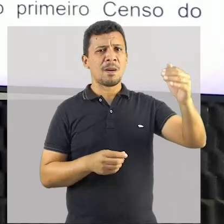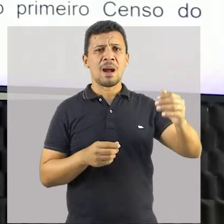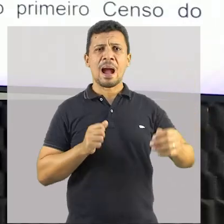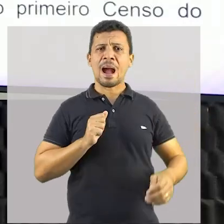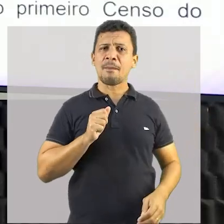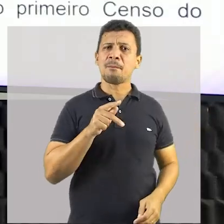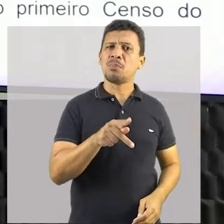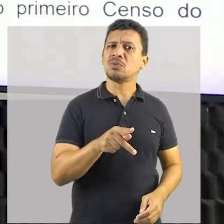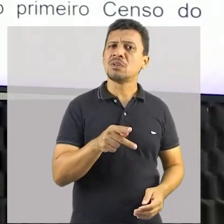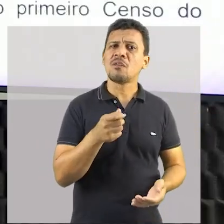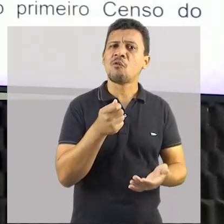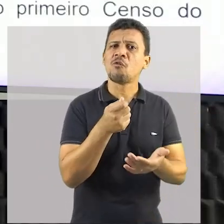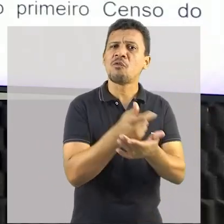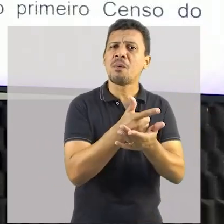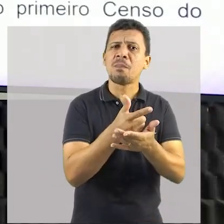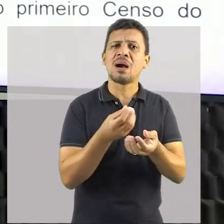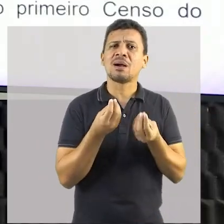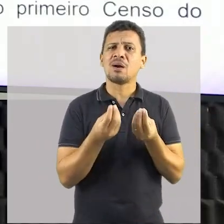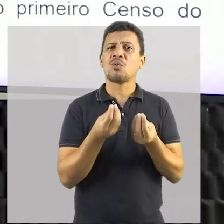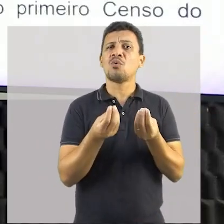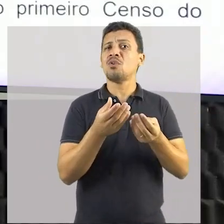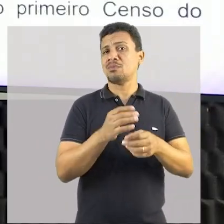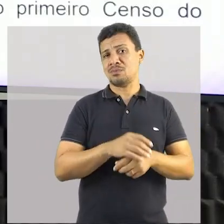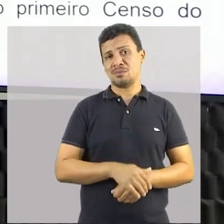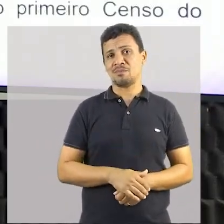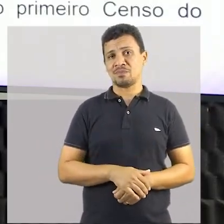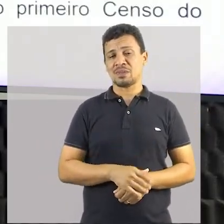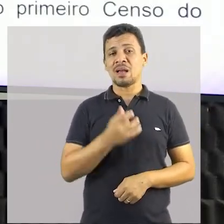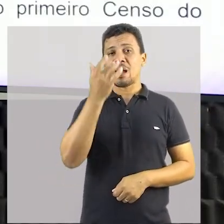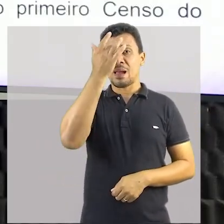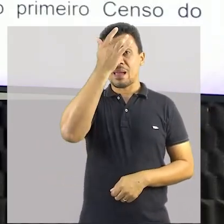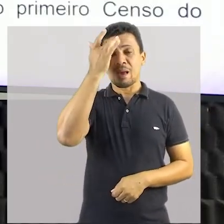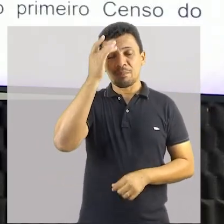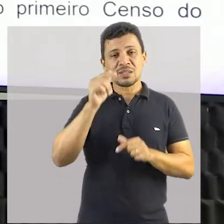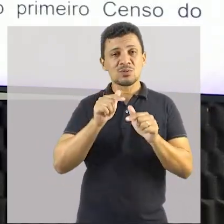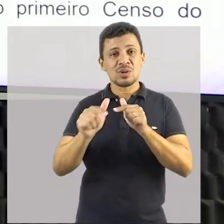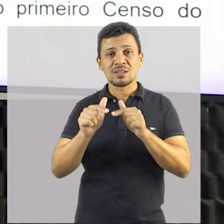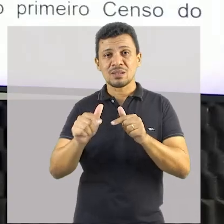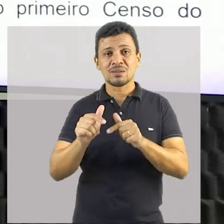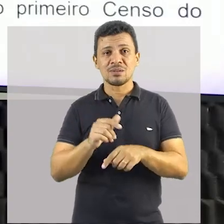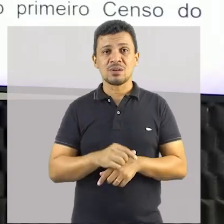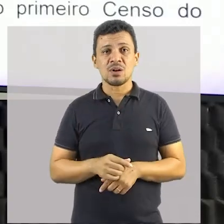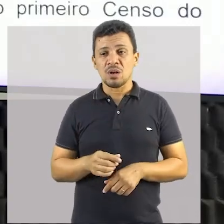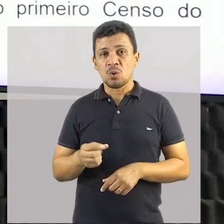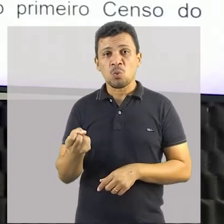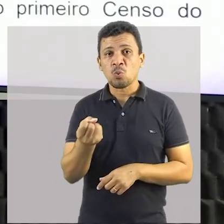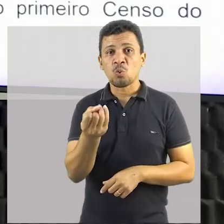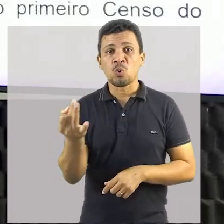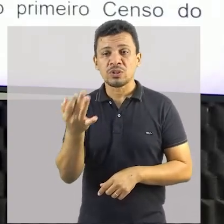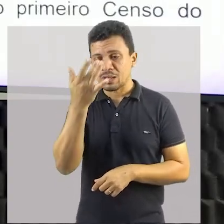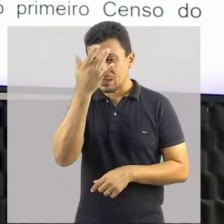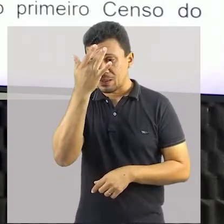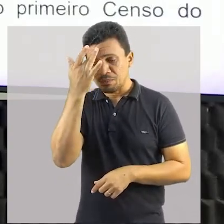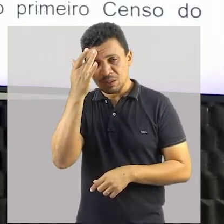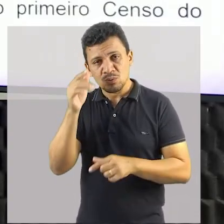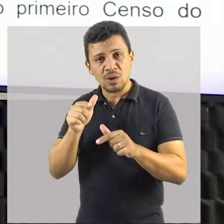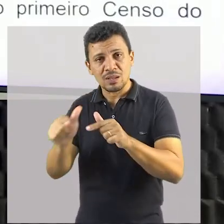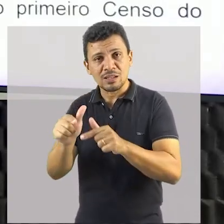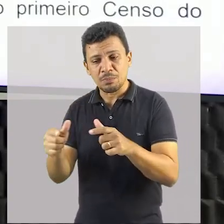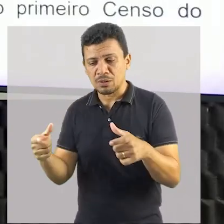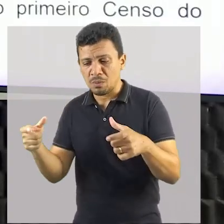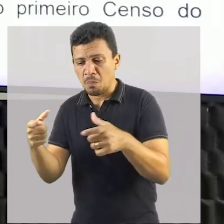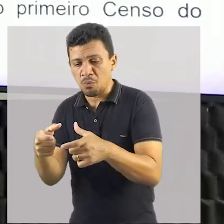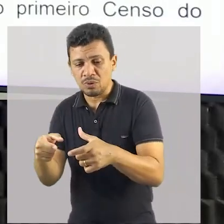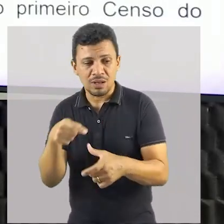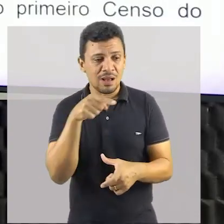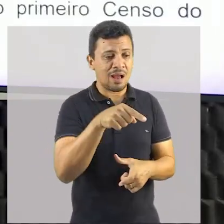essas aposentadorias? É quem for trabalhar amanhã. Então imagina, eu vou ter menos pessoas trabalhando e mais